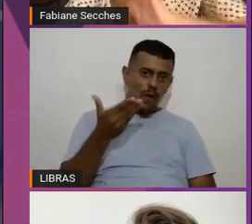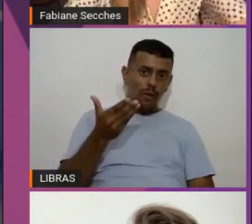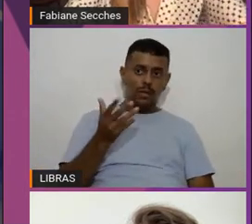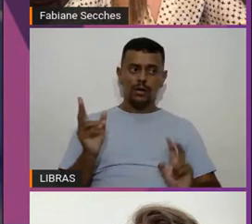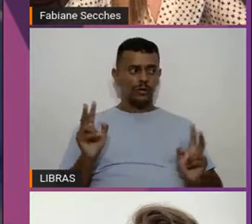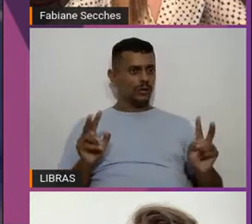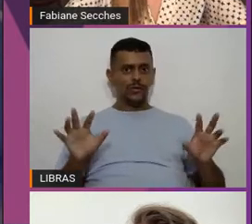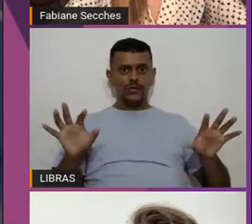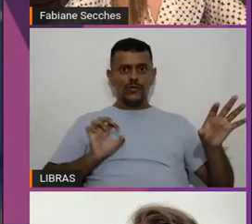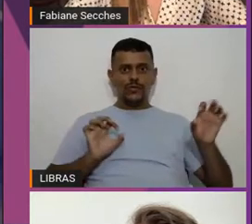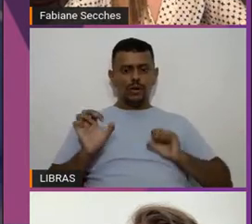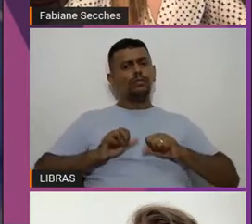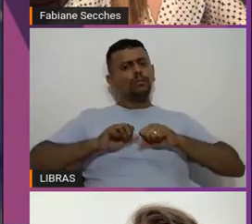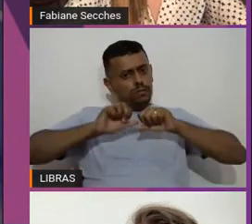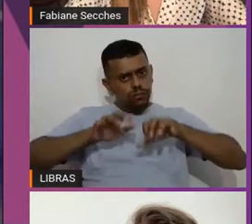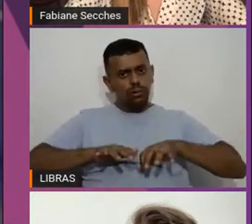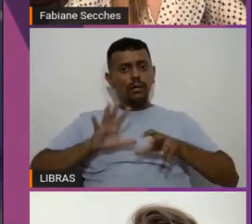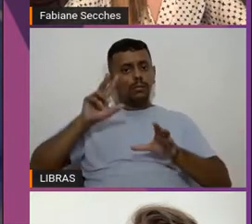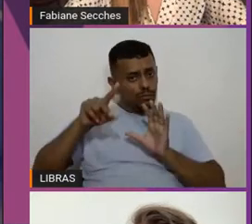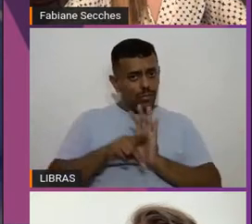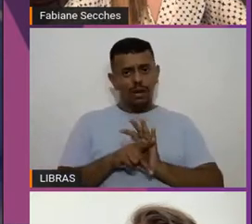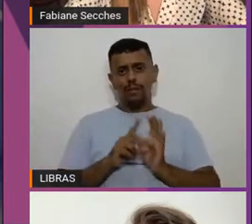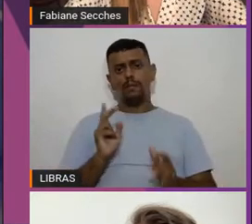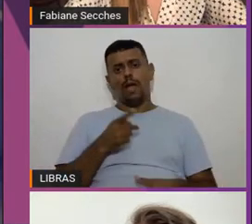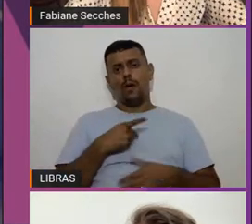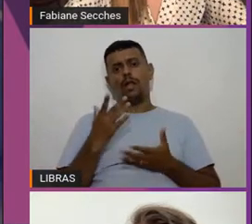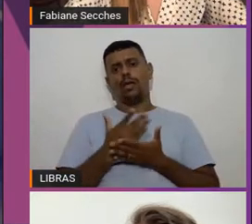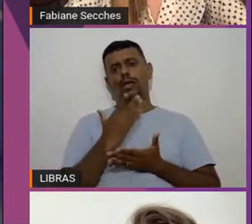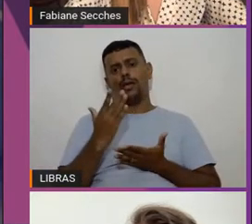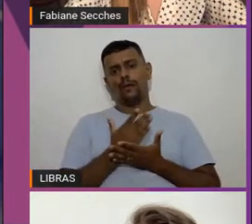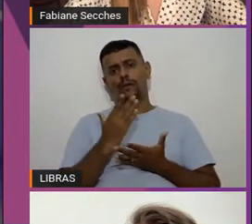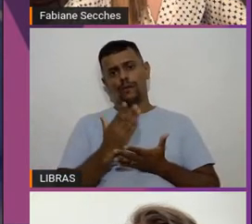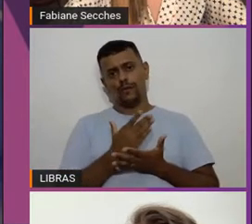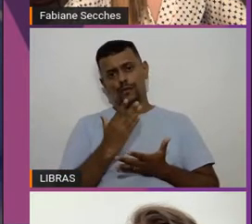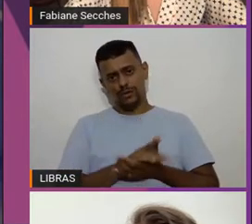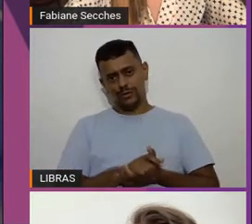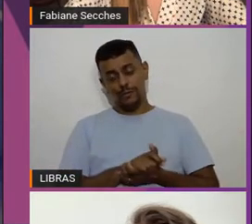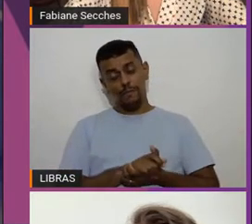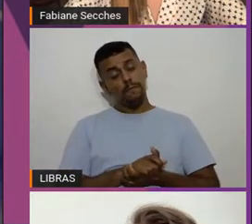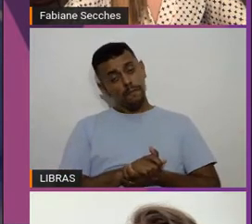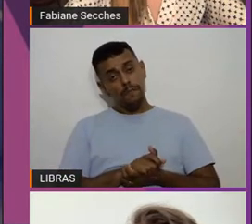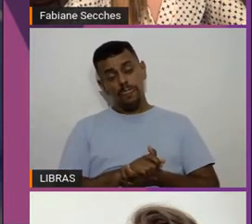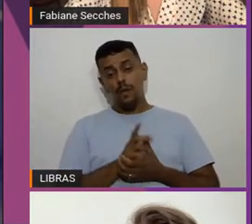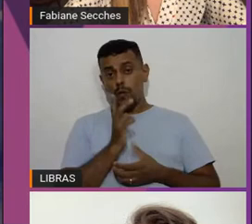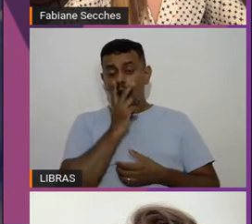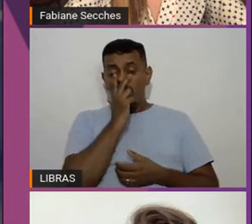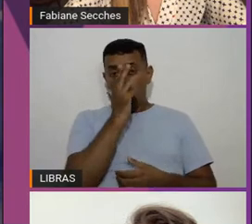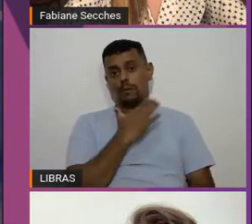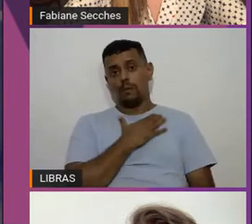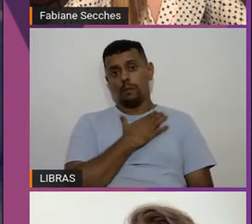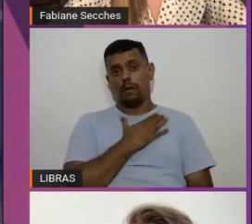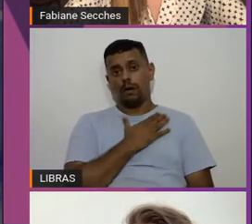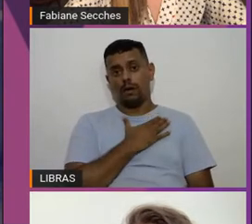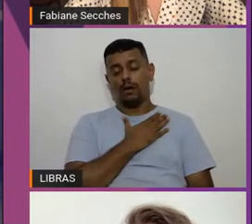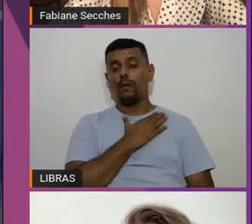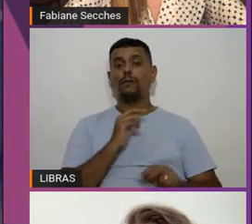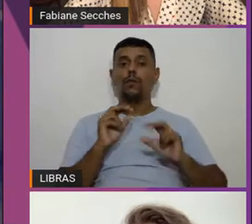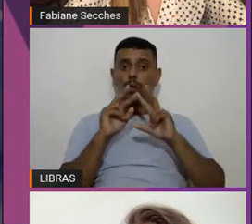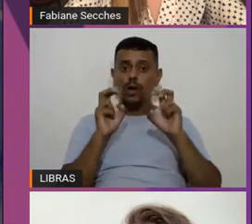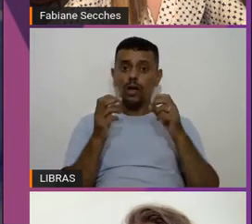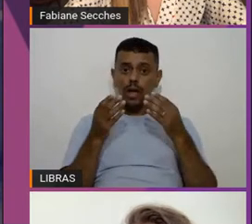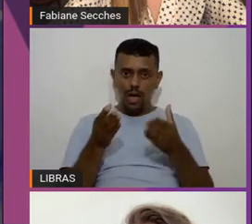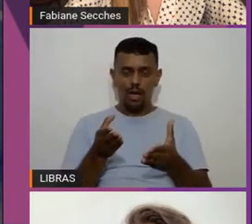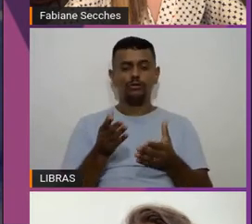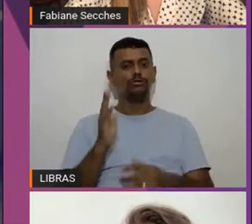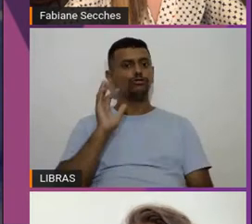Então é eu acho que assim para mim enviar eu nesse processo todo também